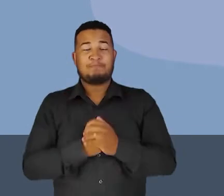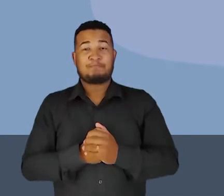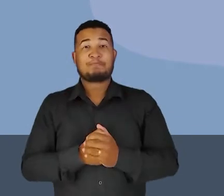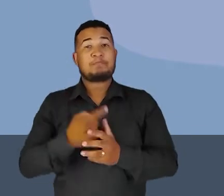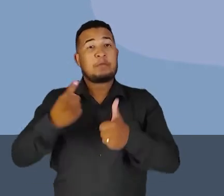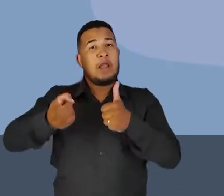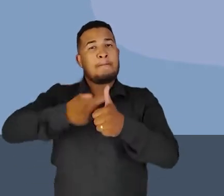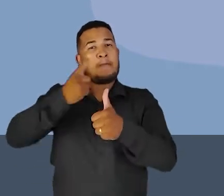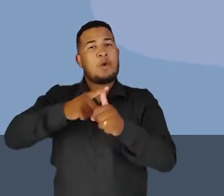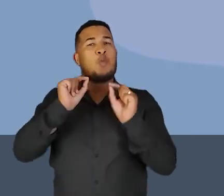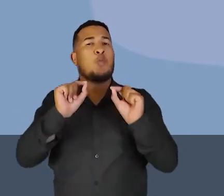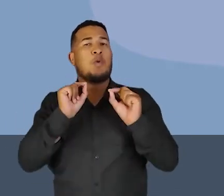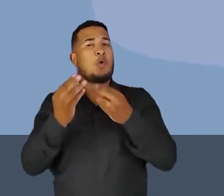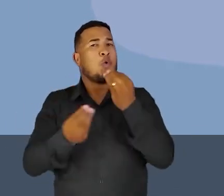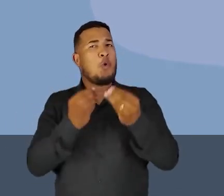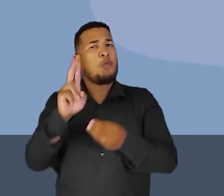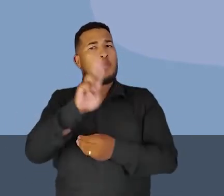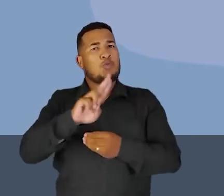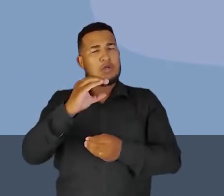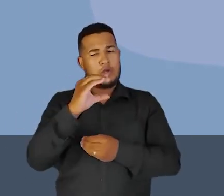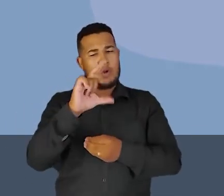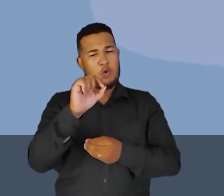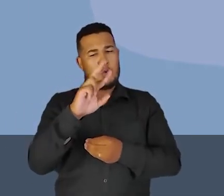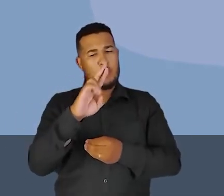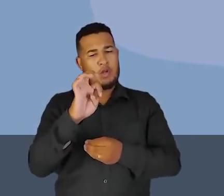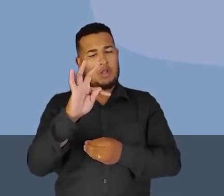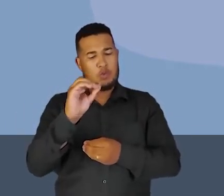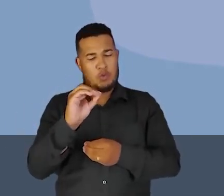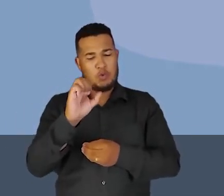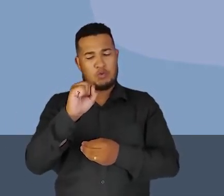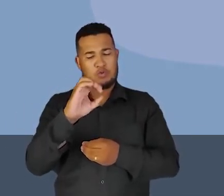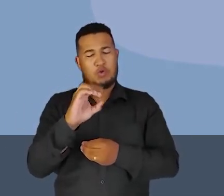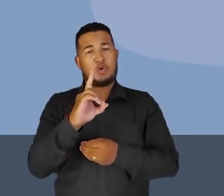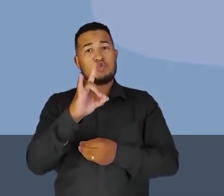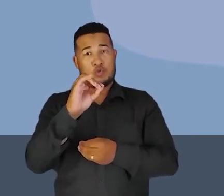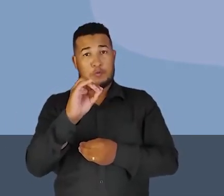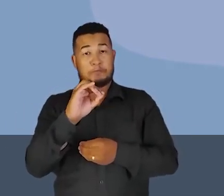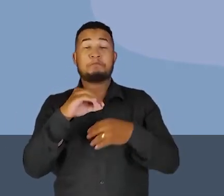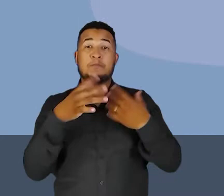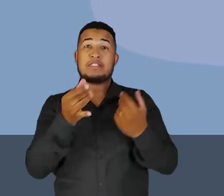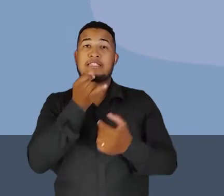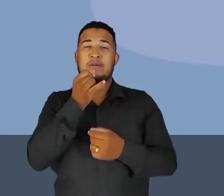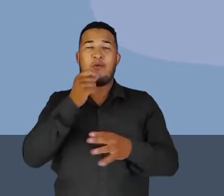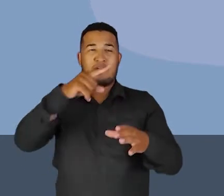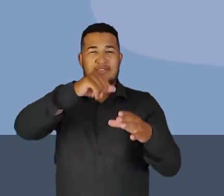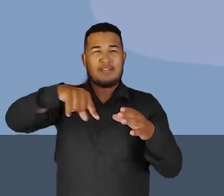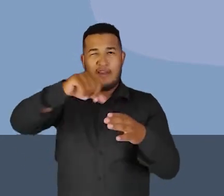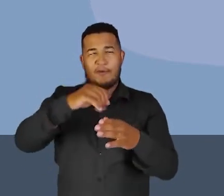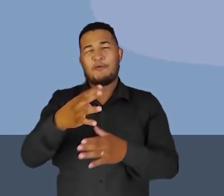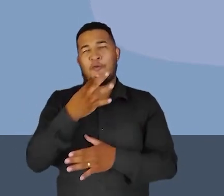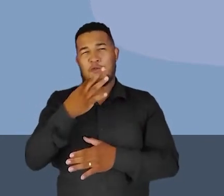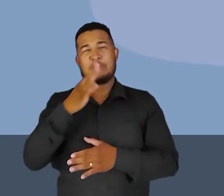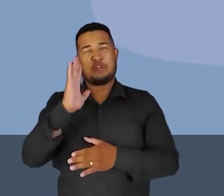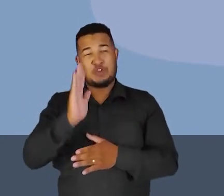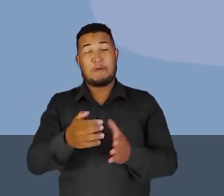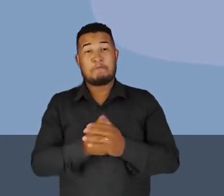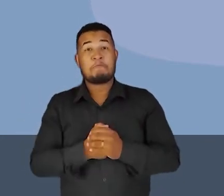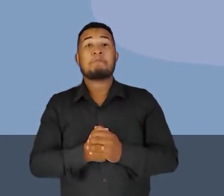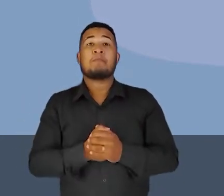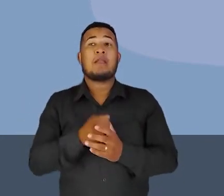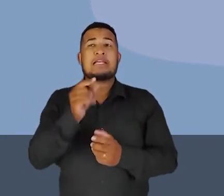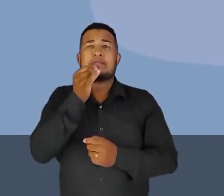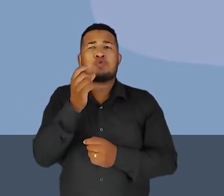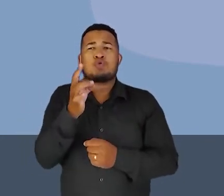primeiro algumas aplicações para o cloreto de sódio. Então, o sal de cozinha, que a gente conhece aí, né, que é o cloreto de sódio, ele não é